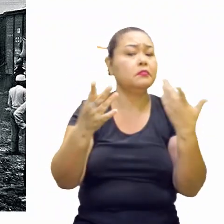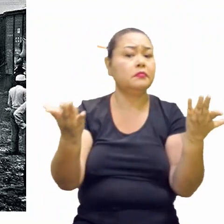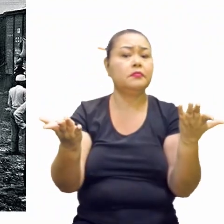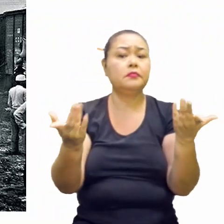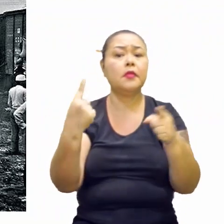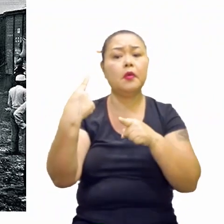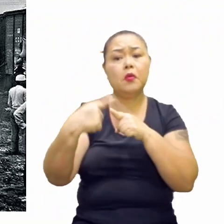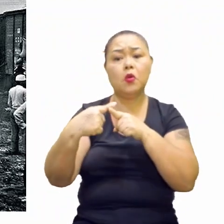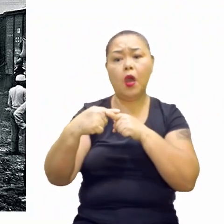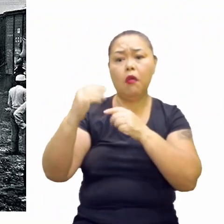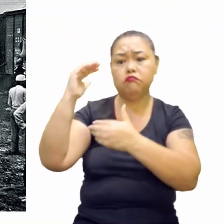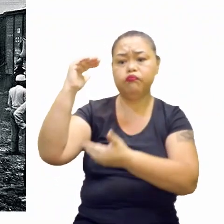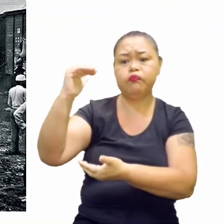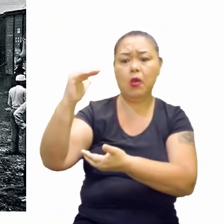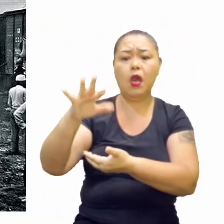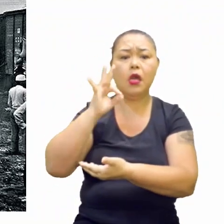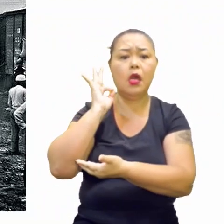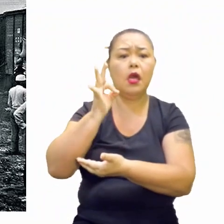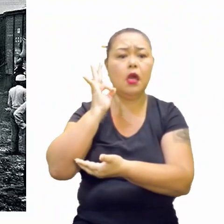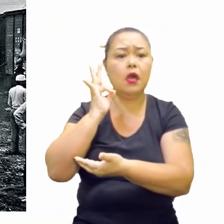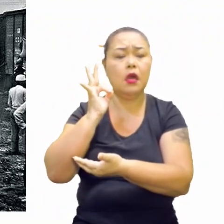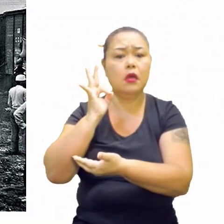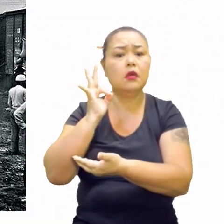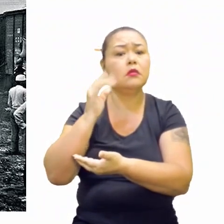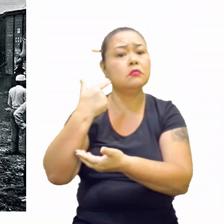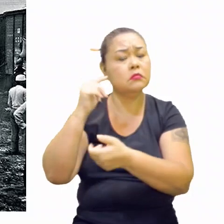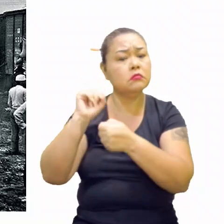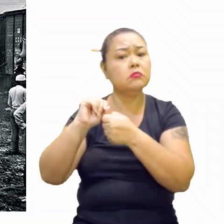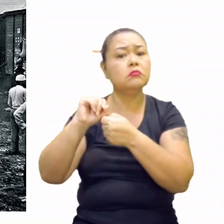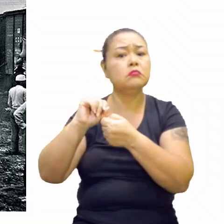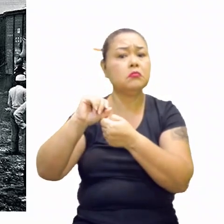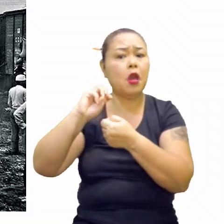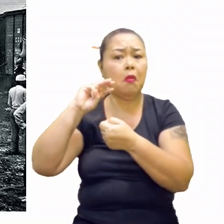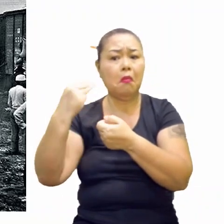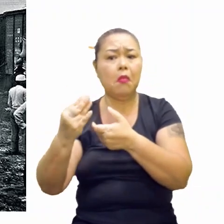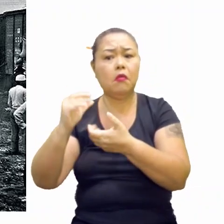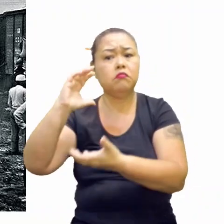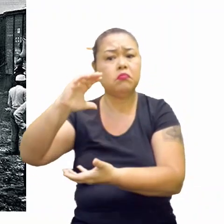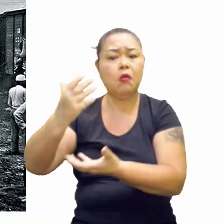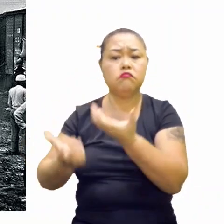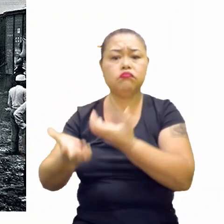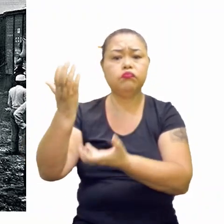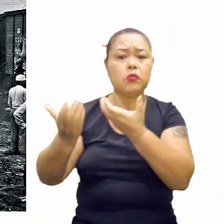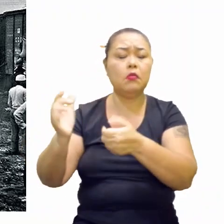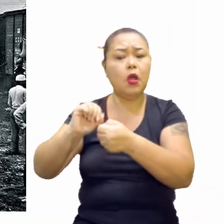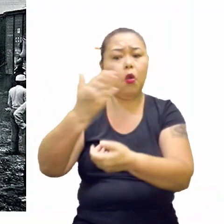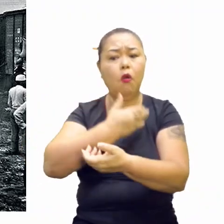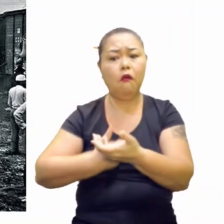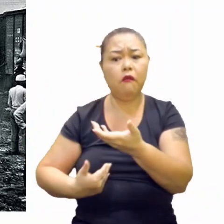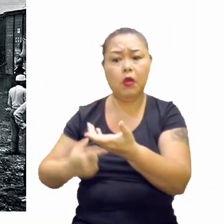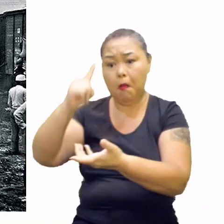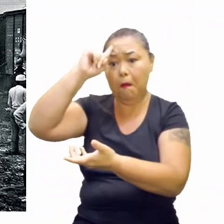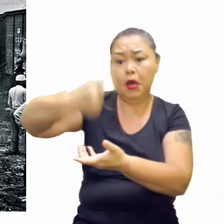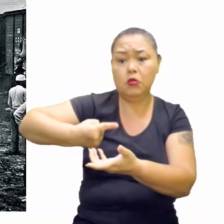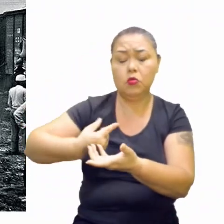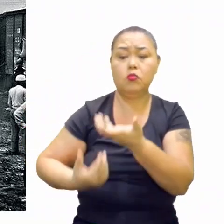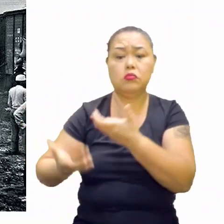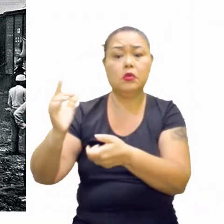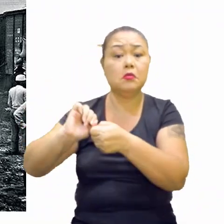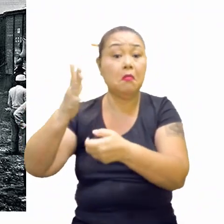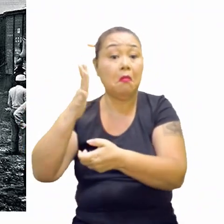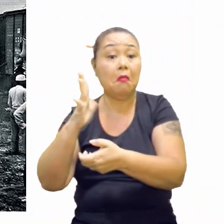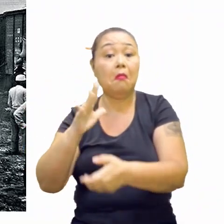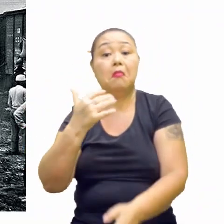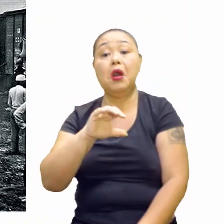estoques de café chegaram a tal quantidade de milhões de sacas desse produto foram queimados pelo governo brasileiro. em torno aí de 8 milhões. Olha aí